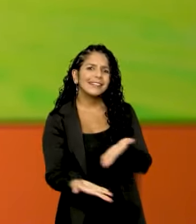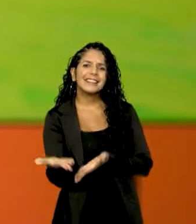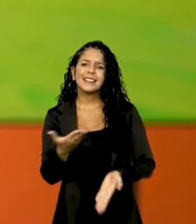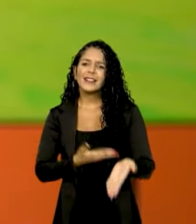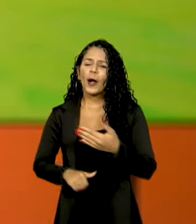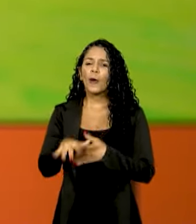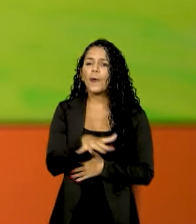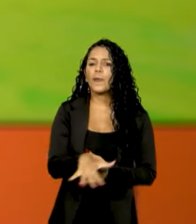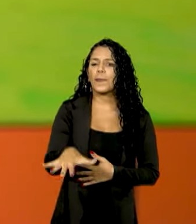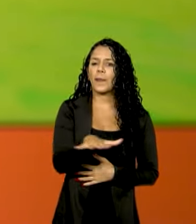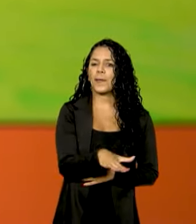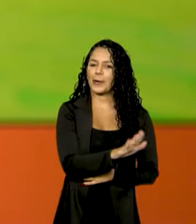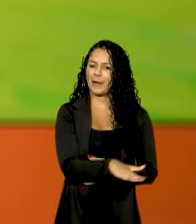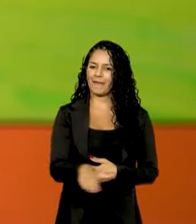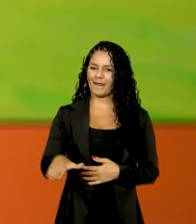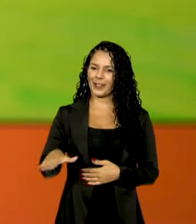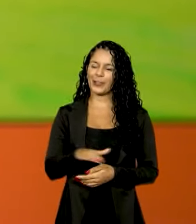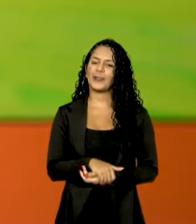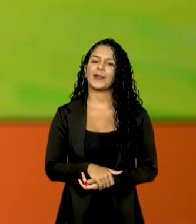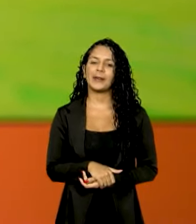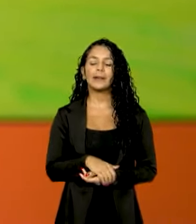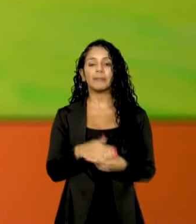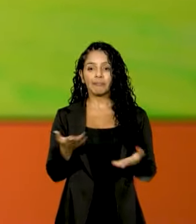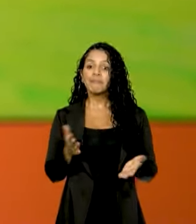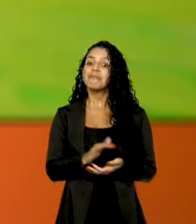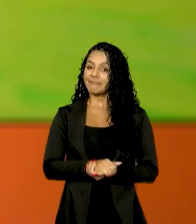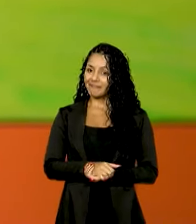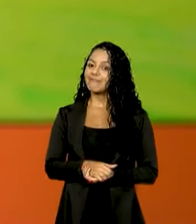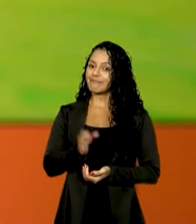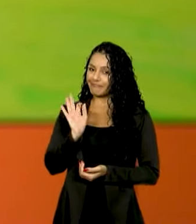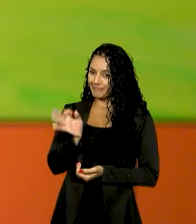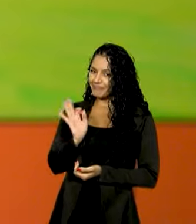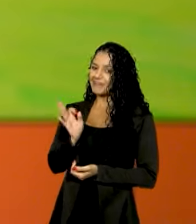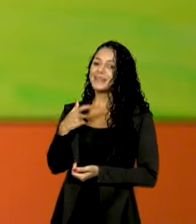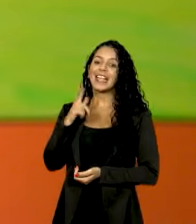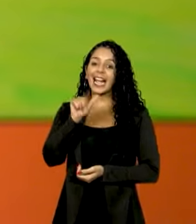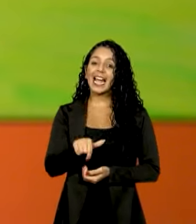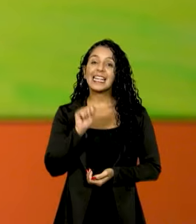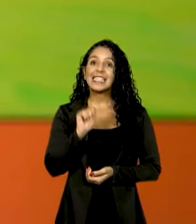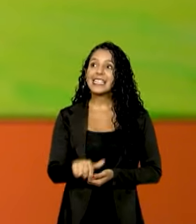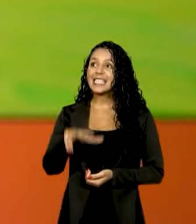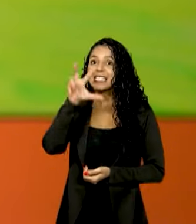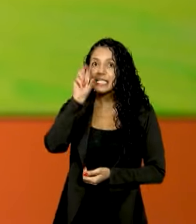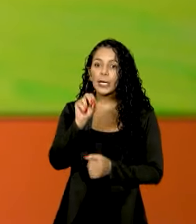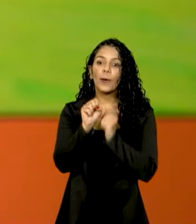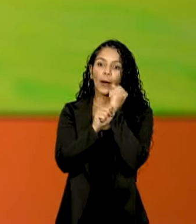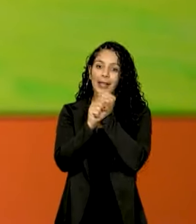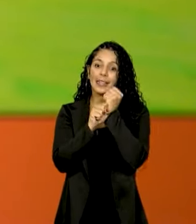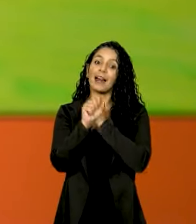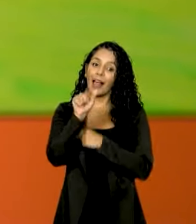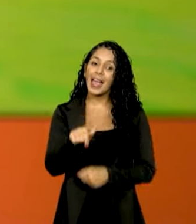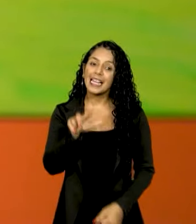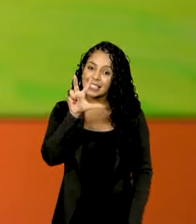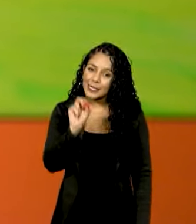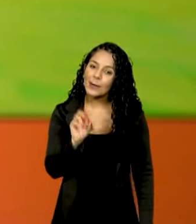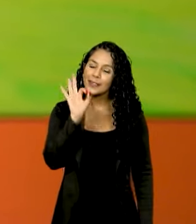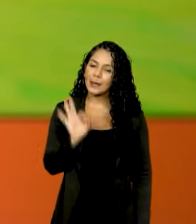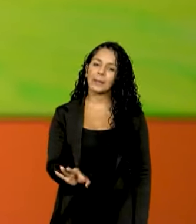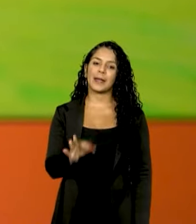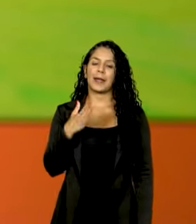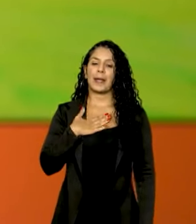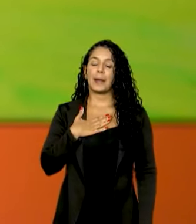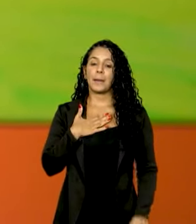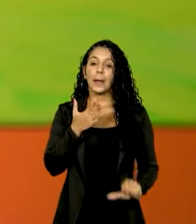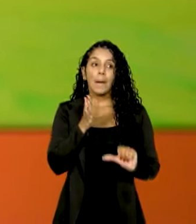Bia? Pois é, eu acho que essa carreira de 50 anos, são 50 mesmo, porque a minha